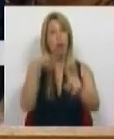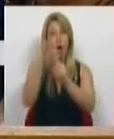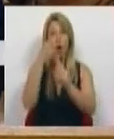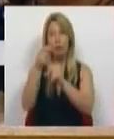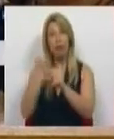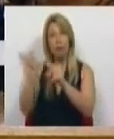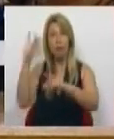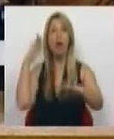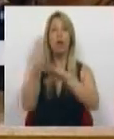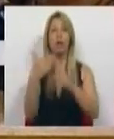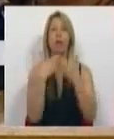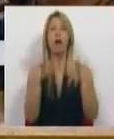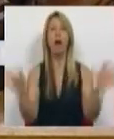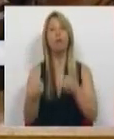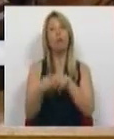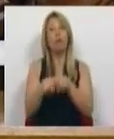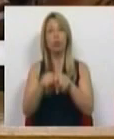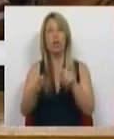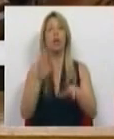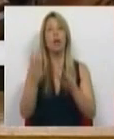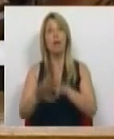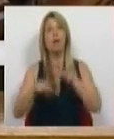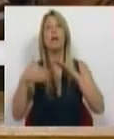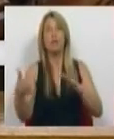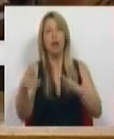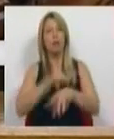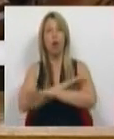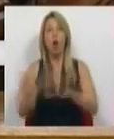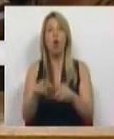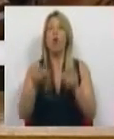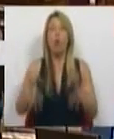política de direita e a concretização da política patriótica e de esquerda que o país necessita. Disse.